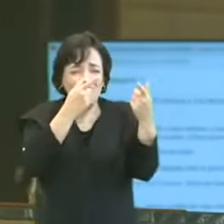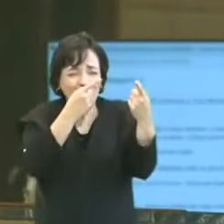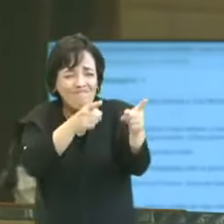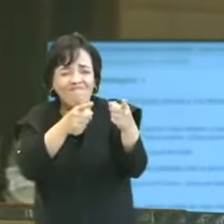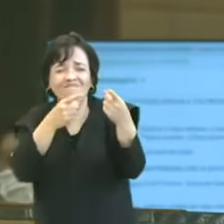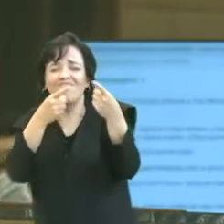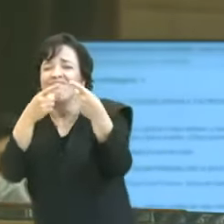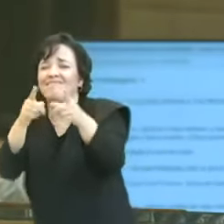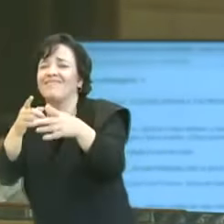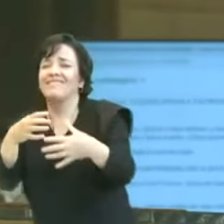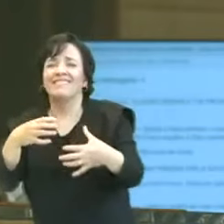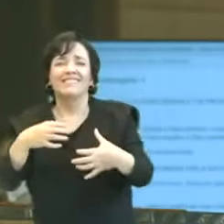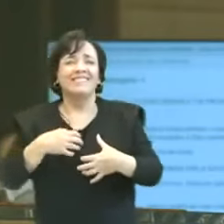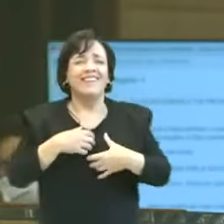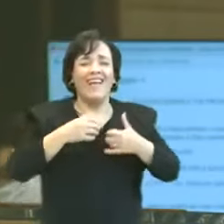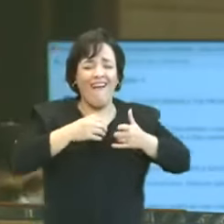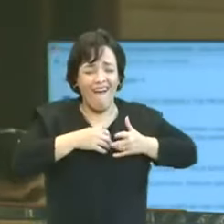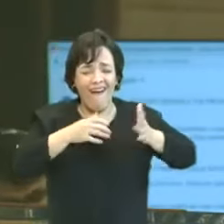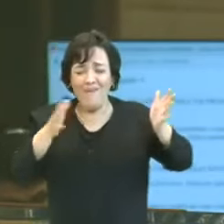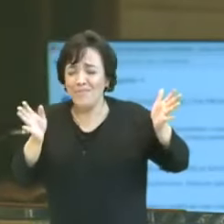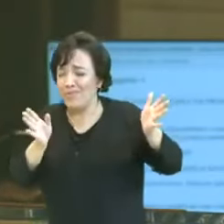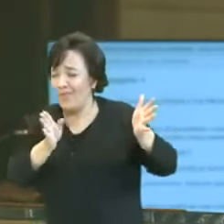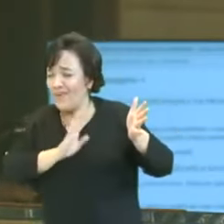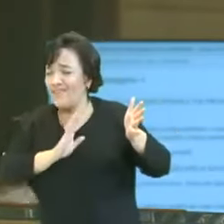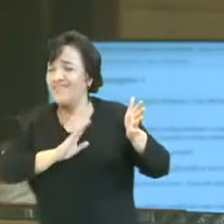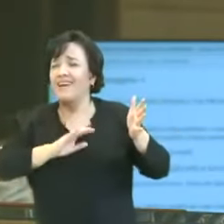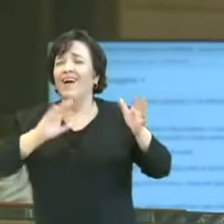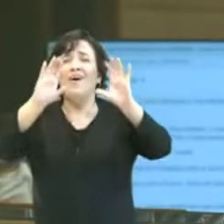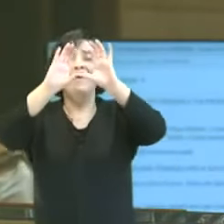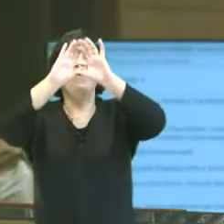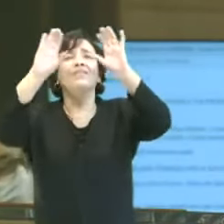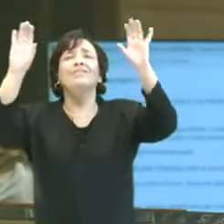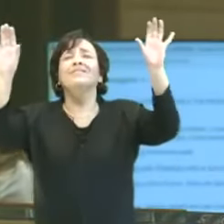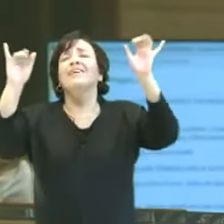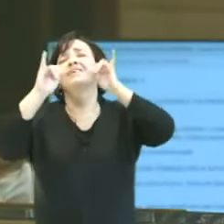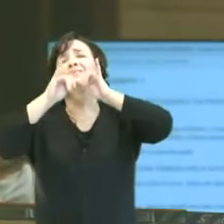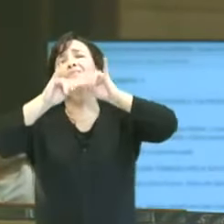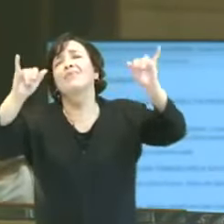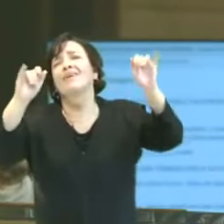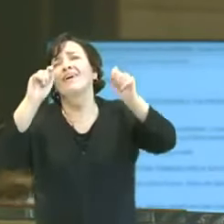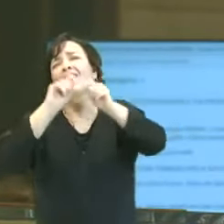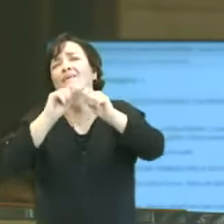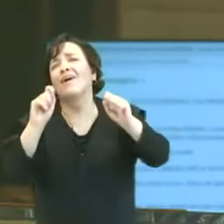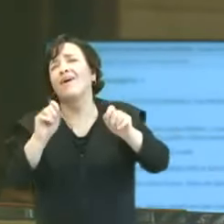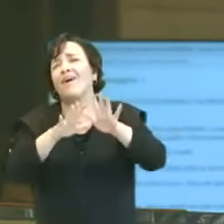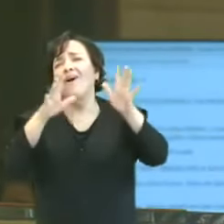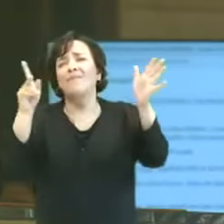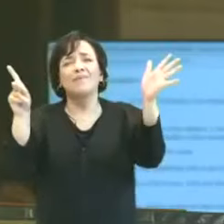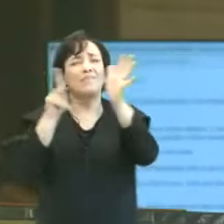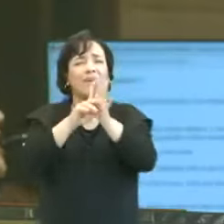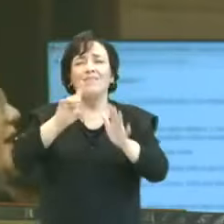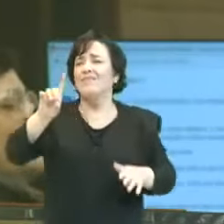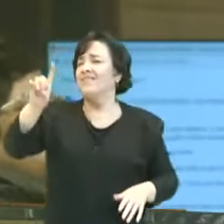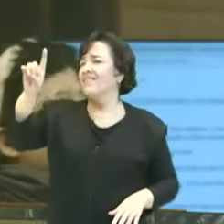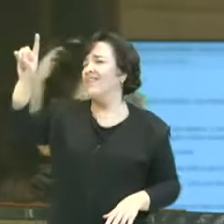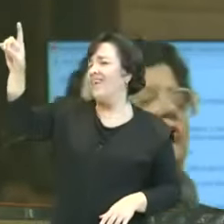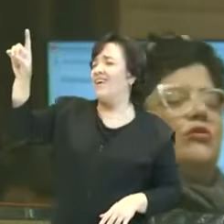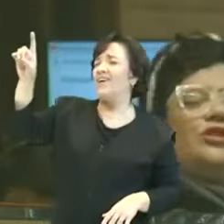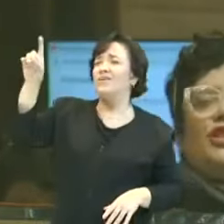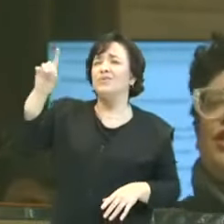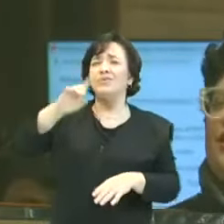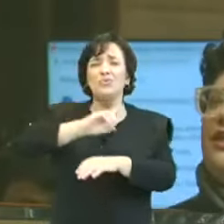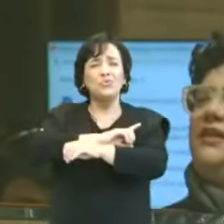Os céus proclamam a glória de Deus e o firmamento anunciam as obras de suas mãos. Um dia faz